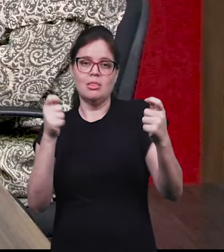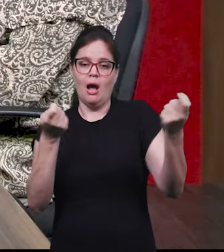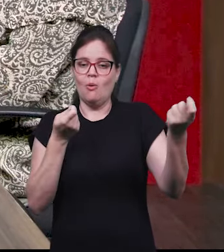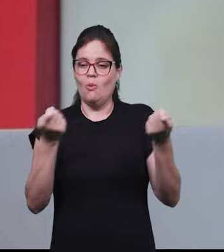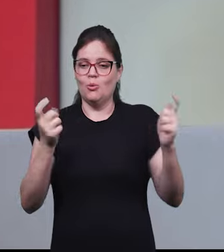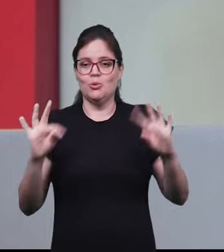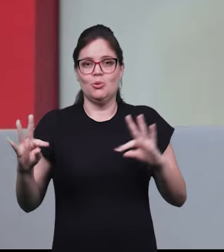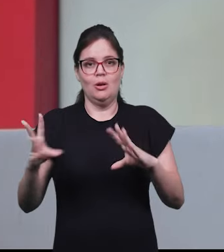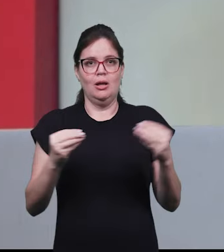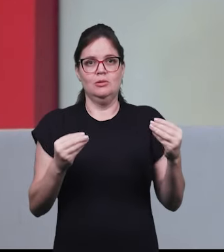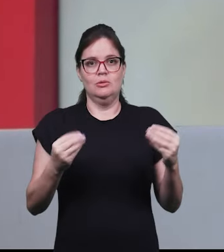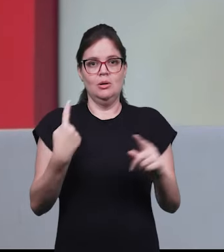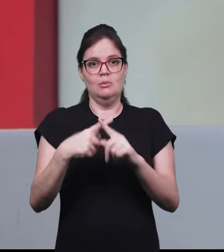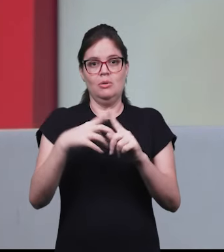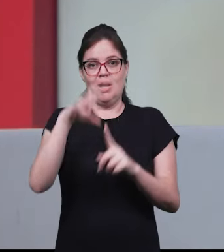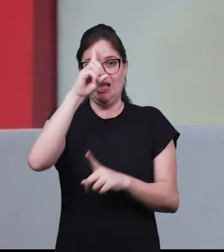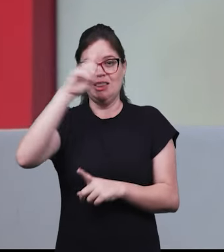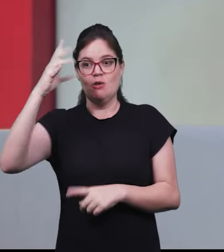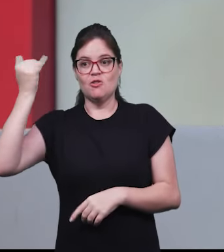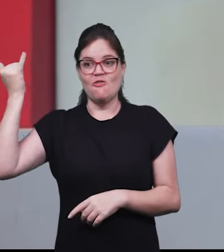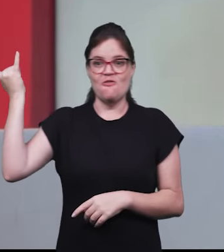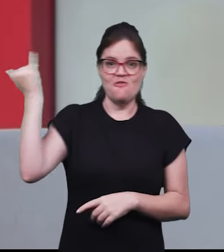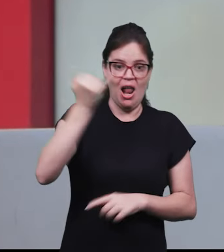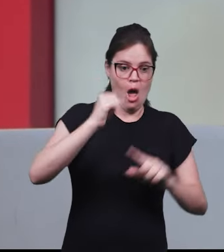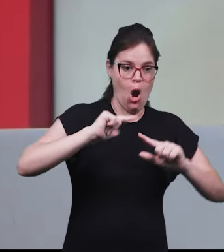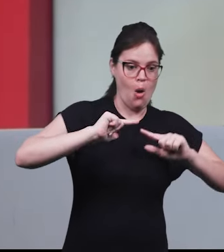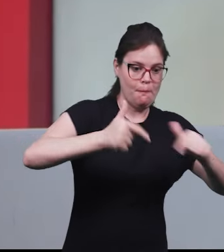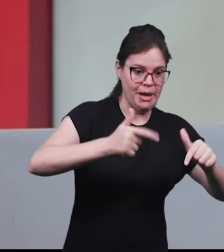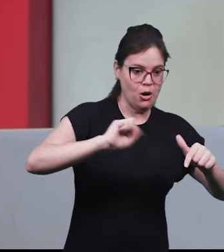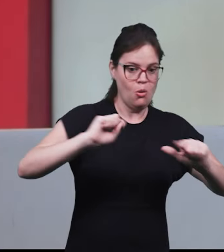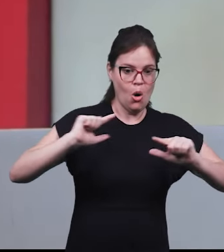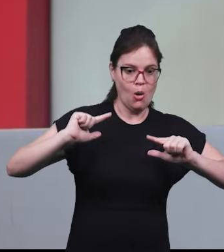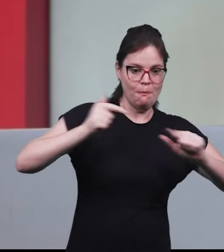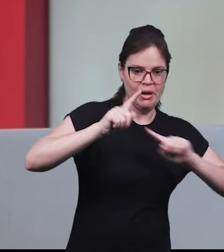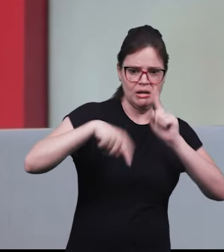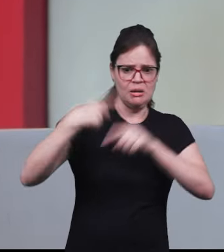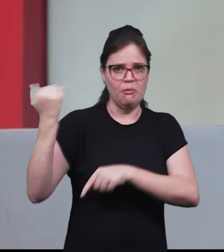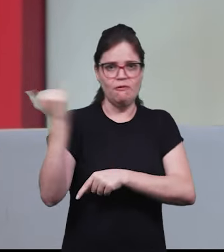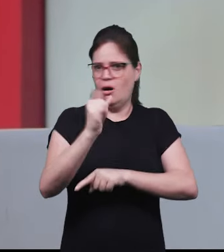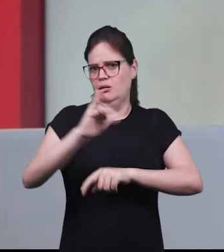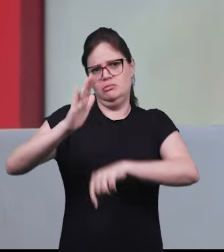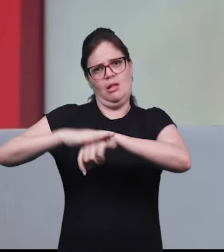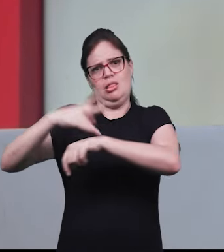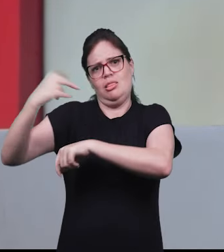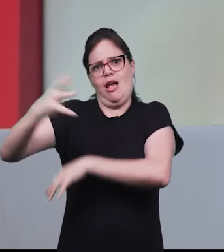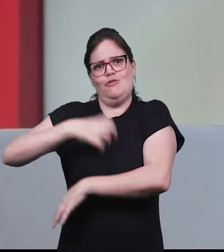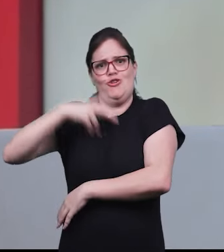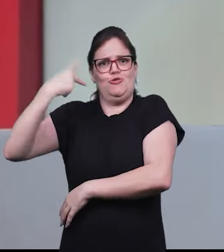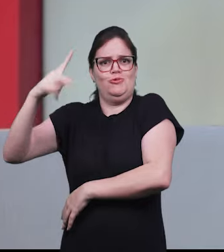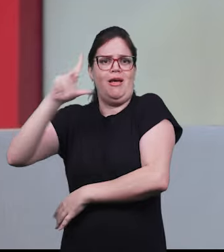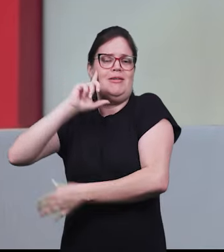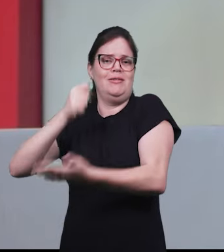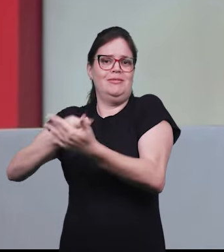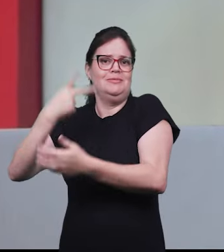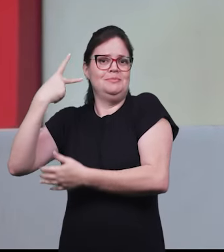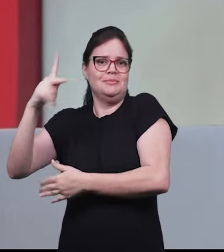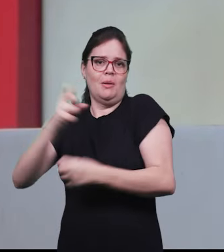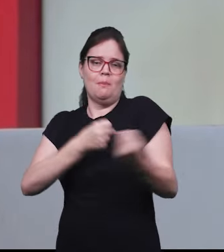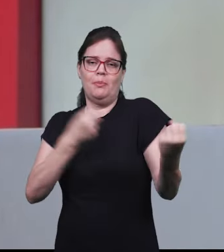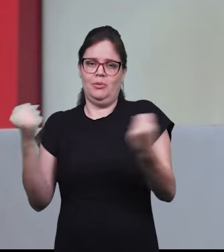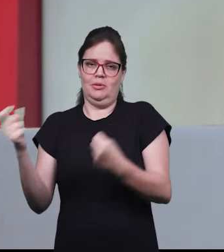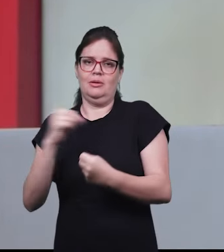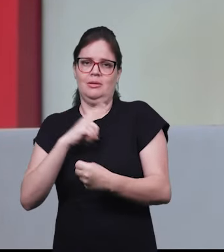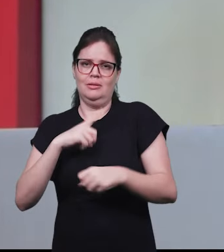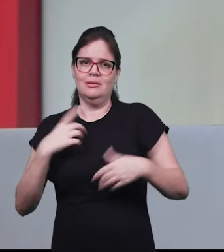Senhor. Ele fala operando e opera falando, certo? Então quando ele promete uma coisa, ele prometeu. O irmão está esperando uma promessa de Deus, mas e agora como